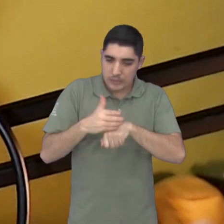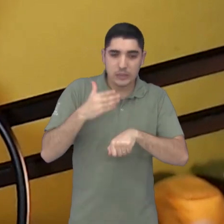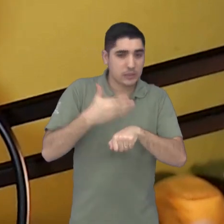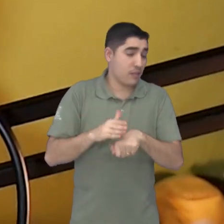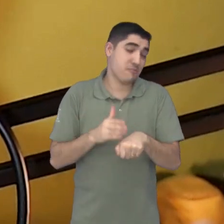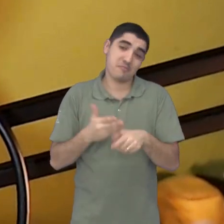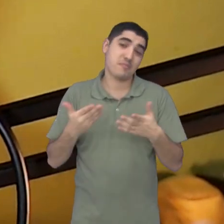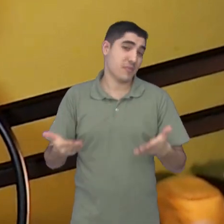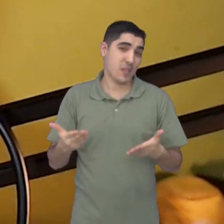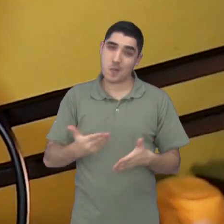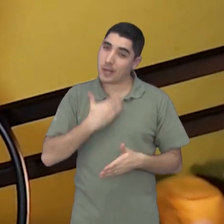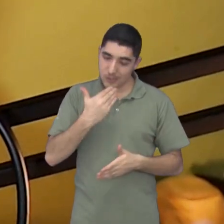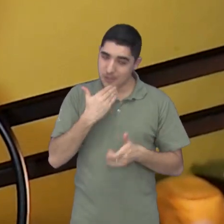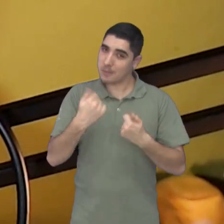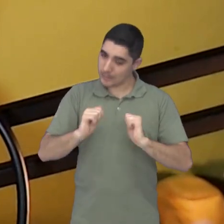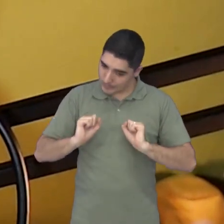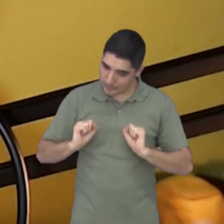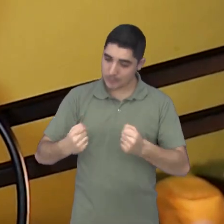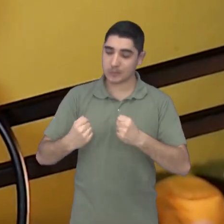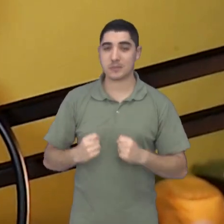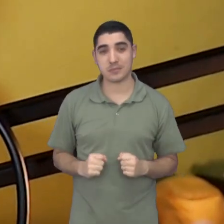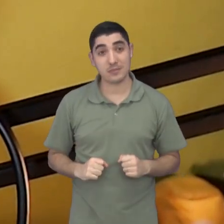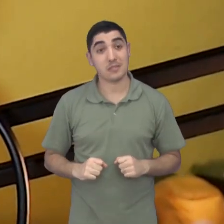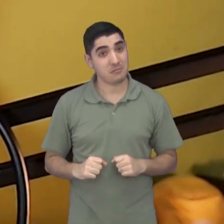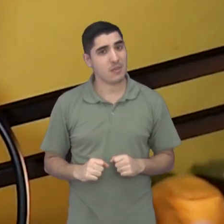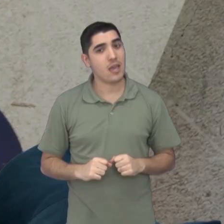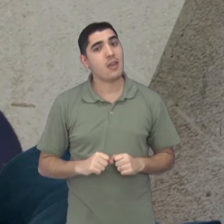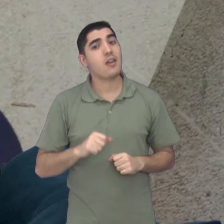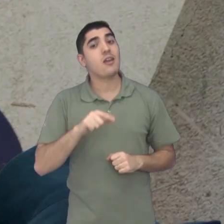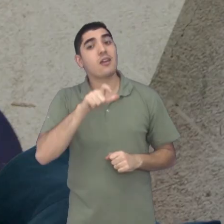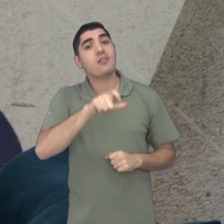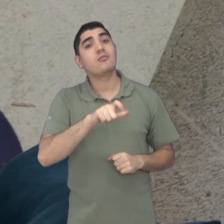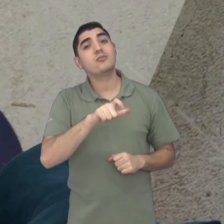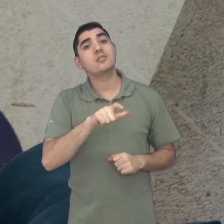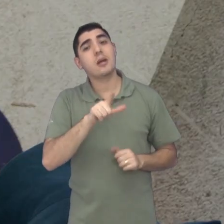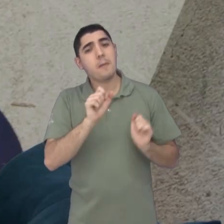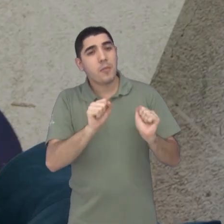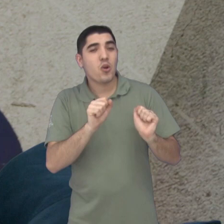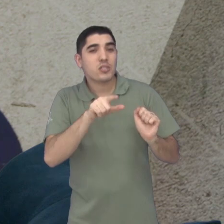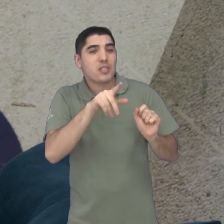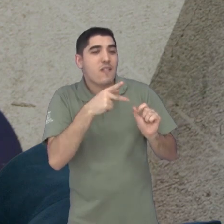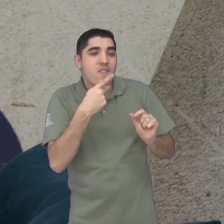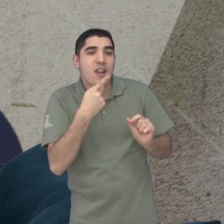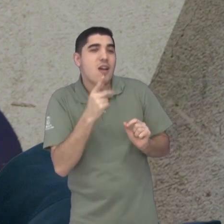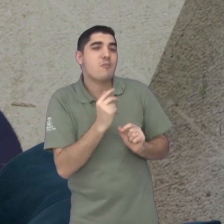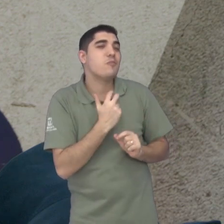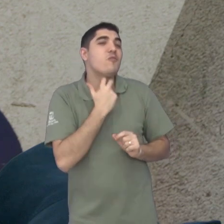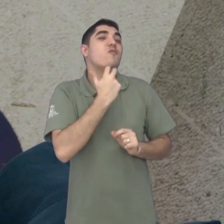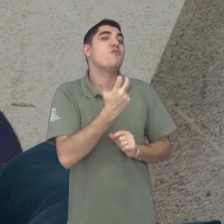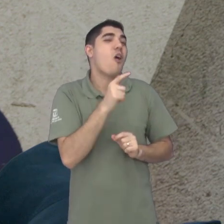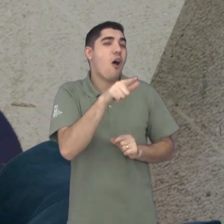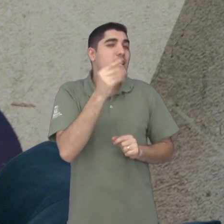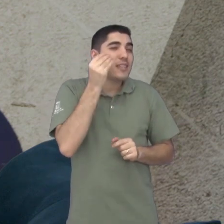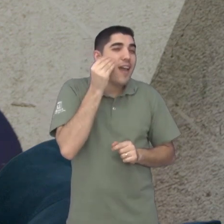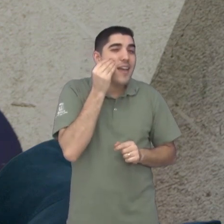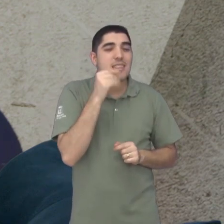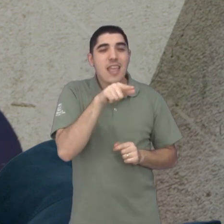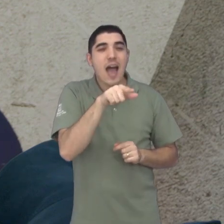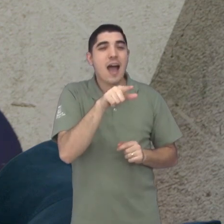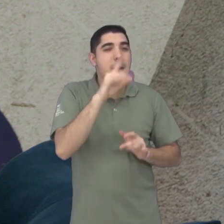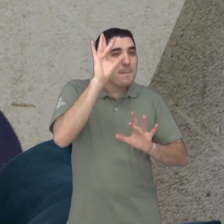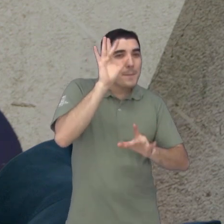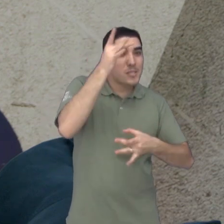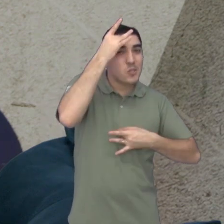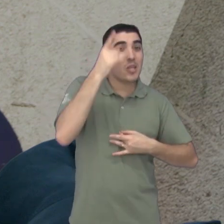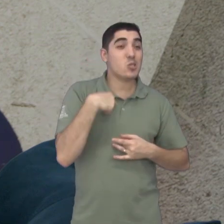treinar. É isso, não tem outro jeito. Dá para dar uma deixinha aí de um personagem que você dubla